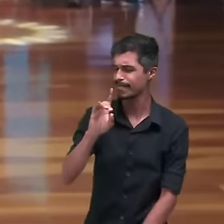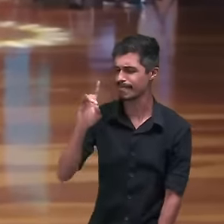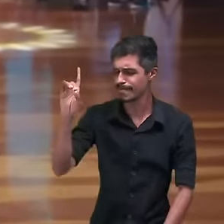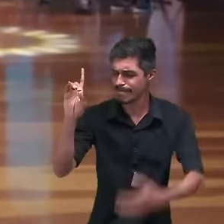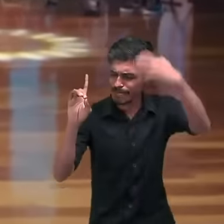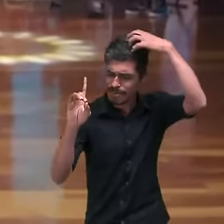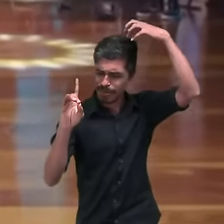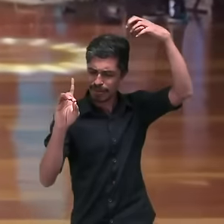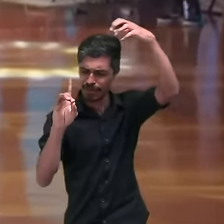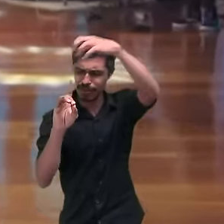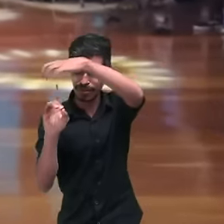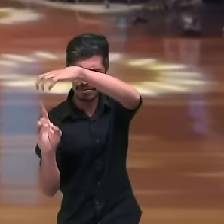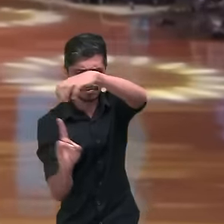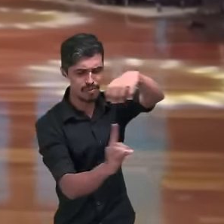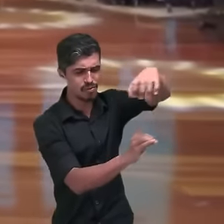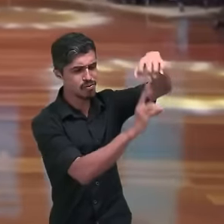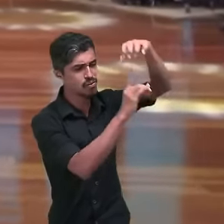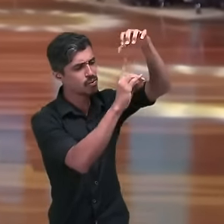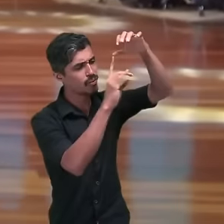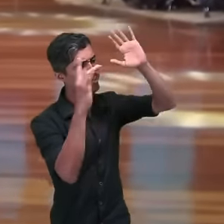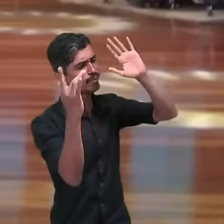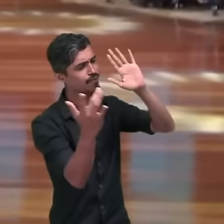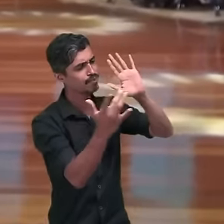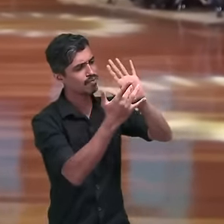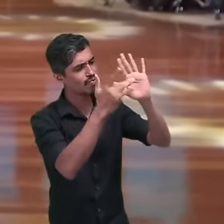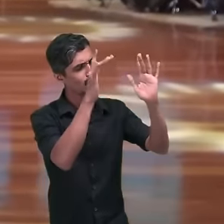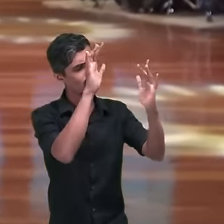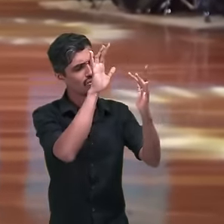fala ao rei, para Ele te dar força,